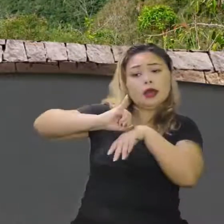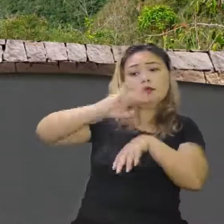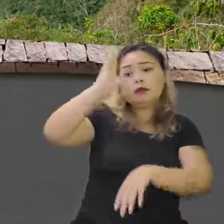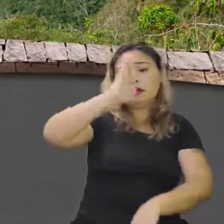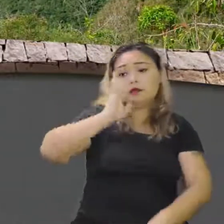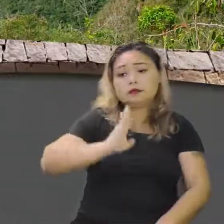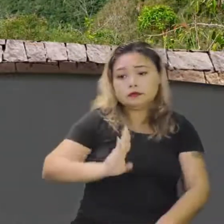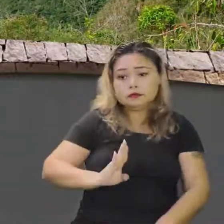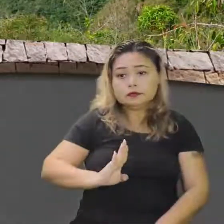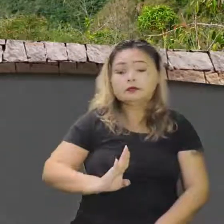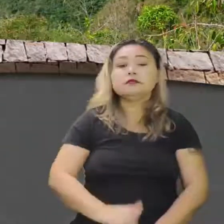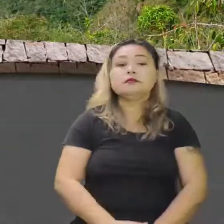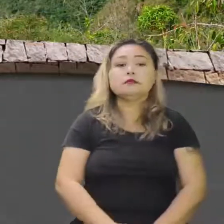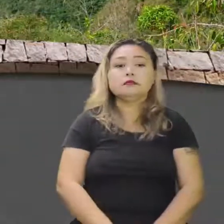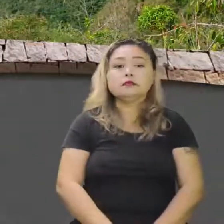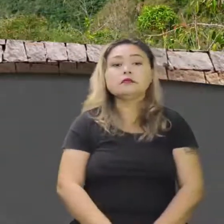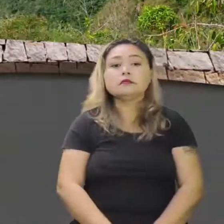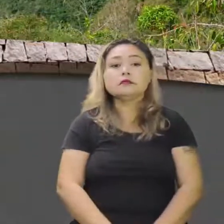do Brasil.